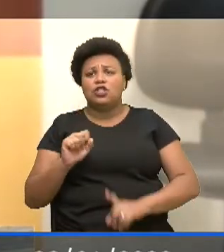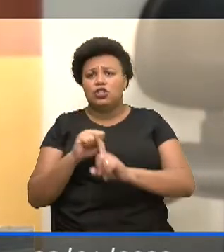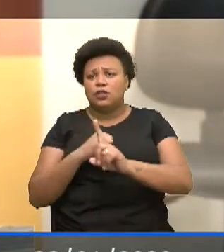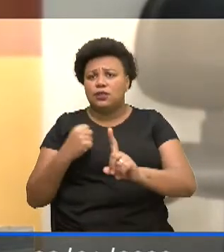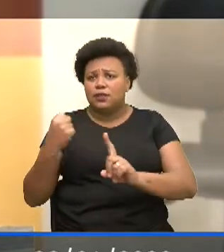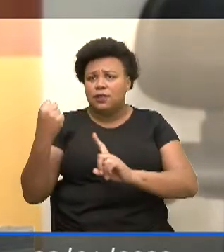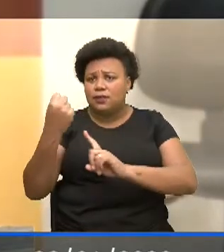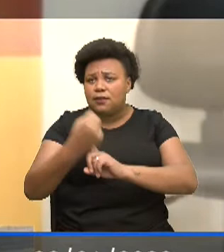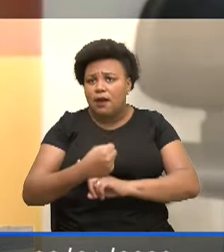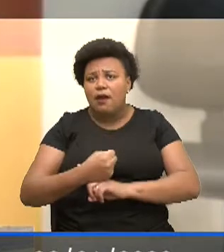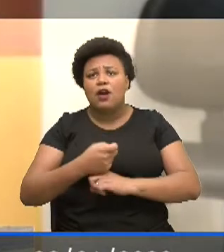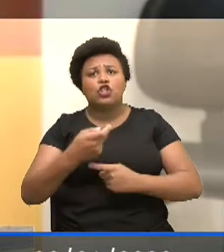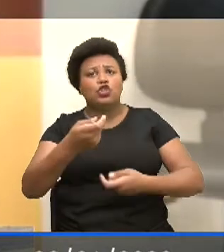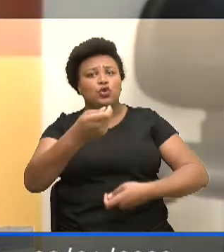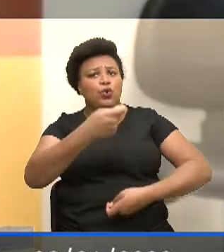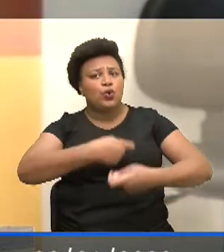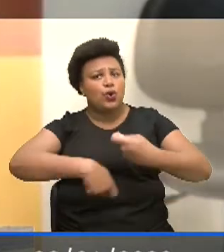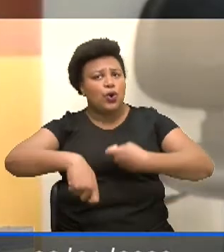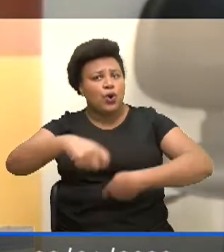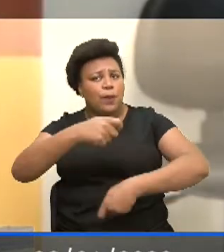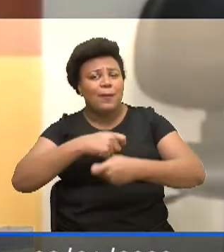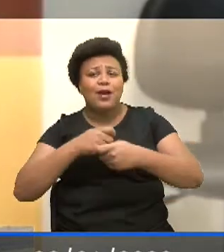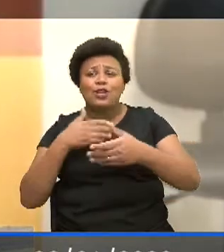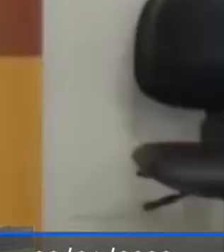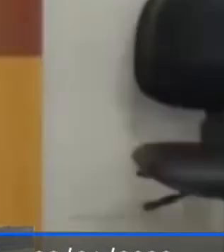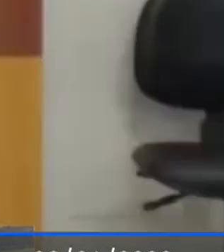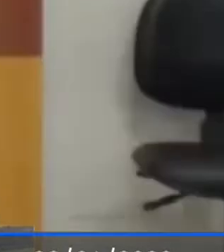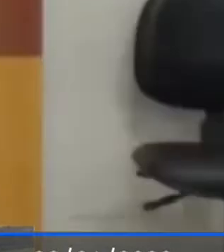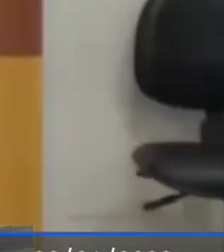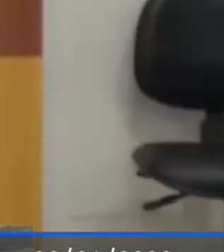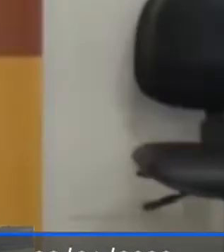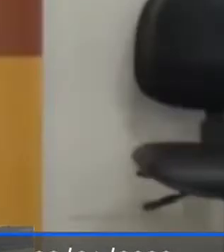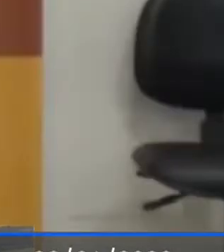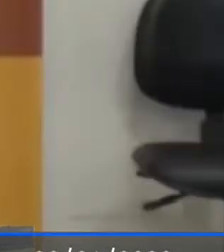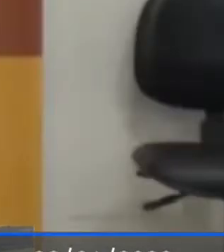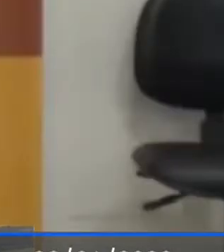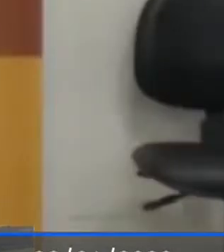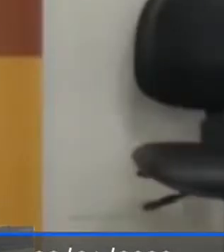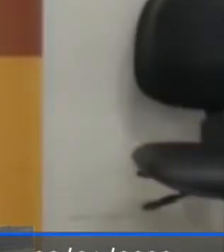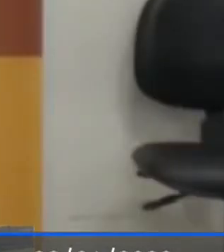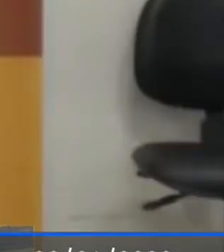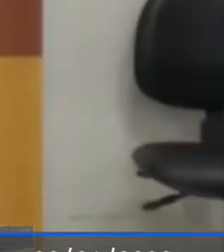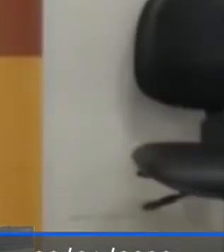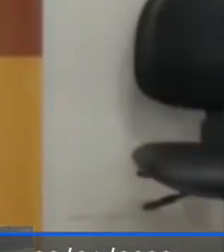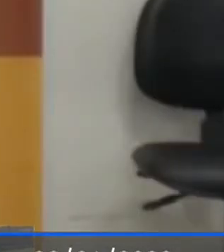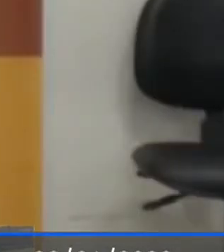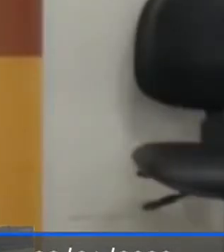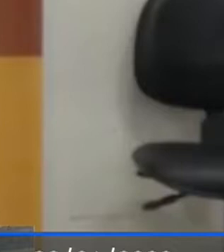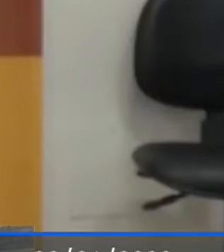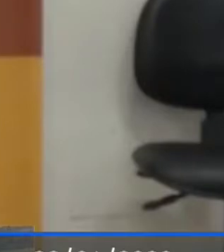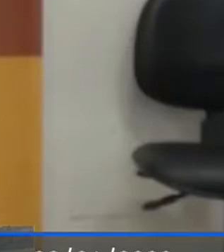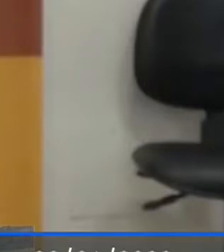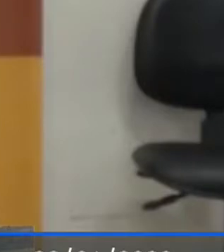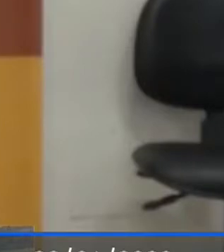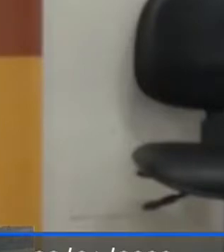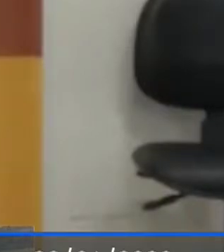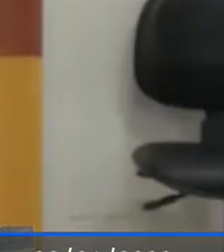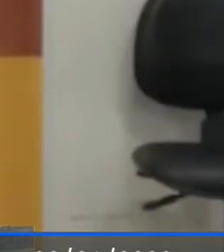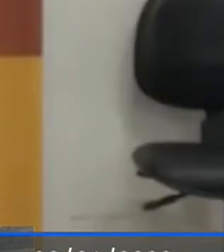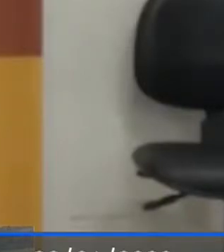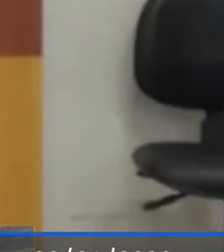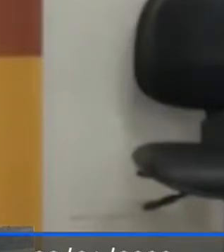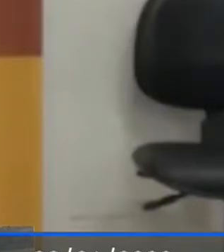civil, o comércio, qualquer área, as ILPIs, têm, né, um